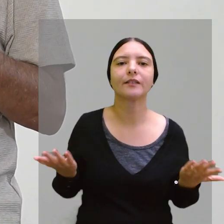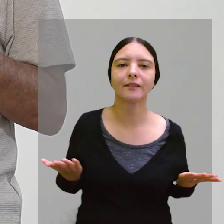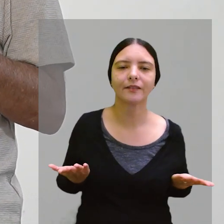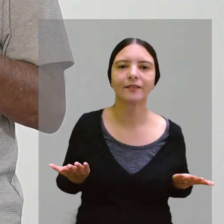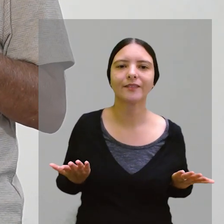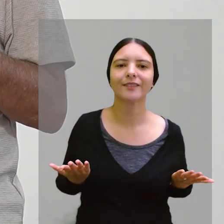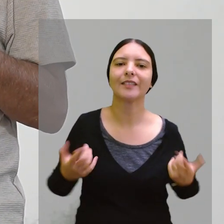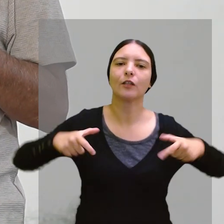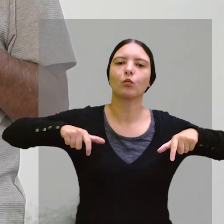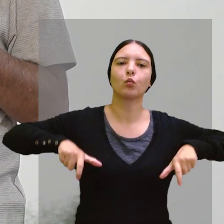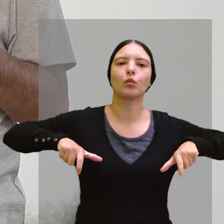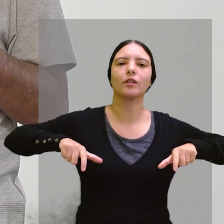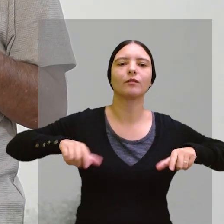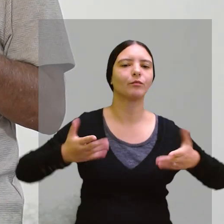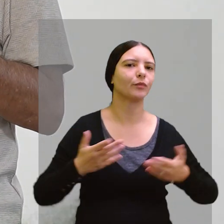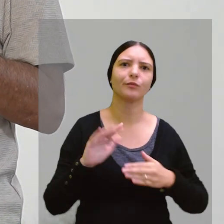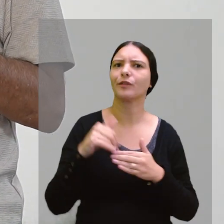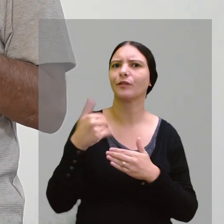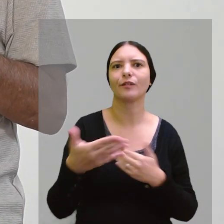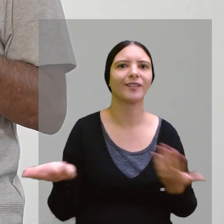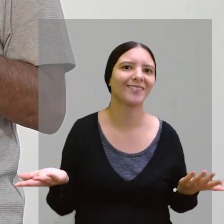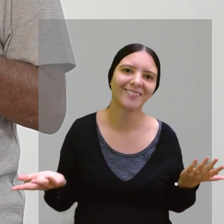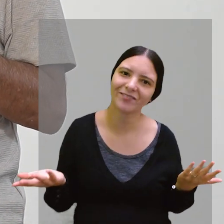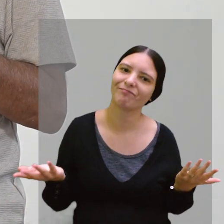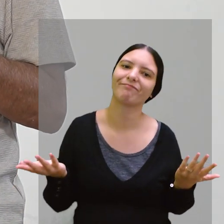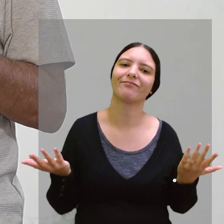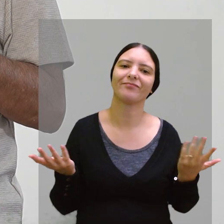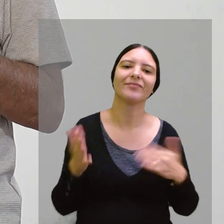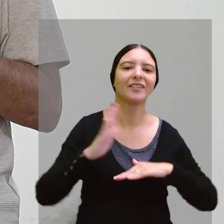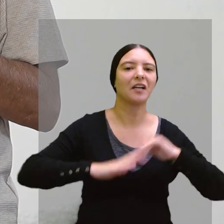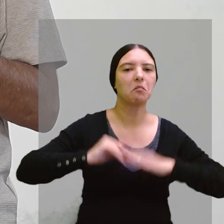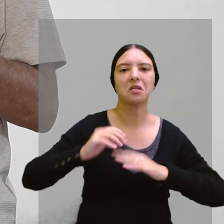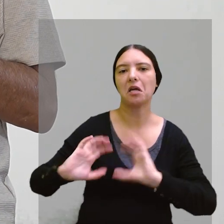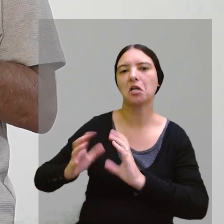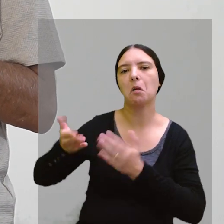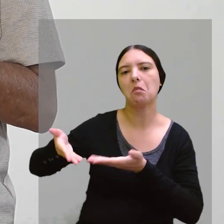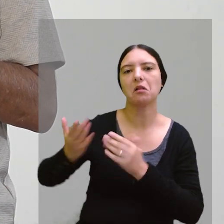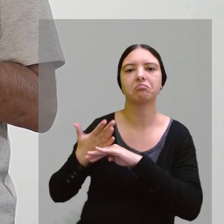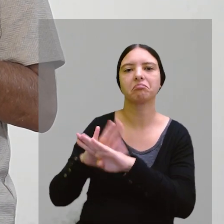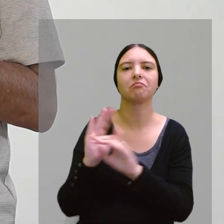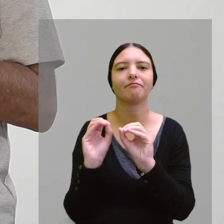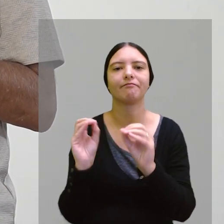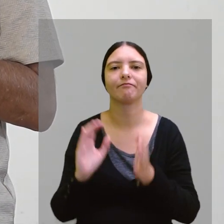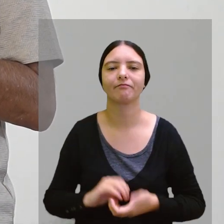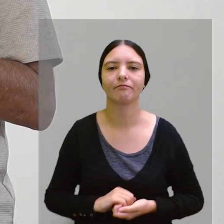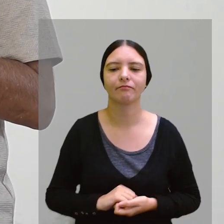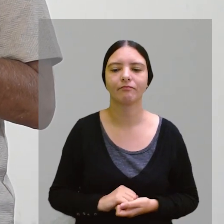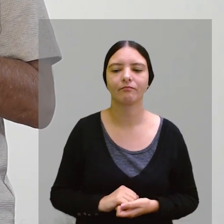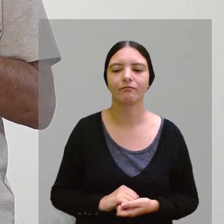Fora do campo de futebol, entende? A habilidade com a bola não ajuda em nada.